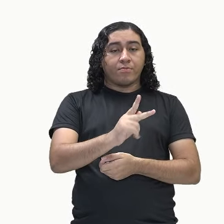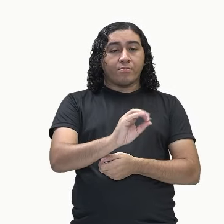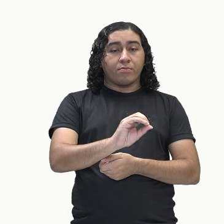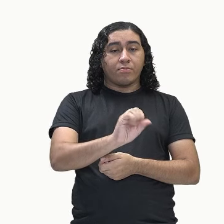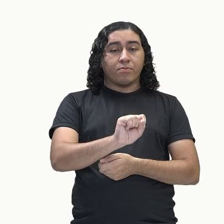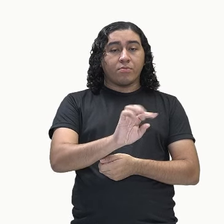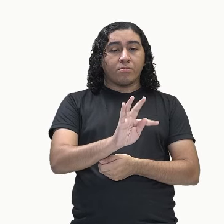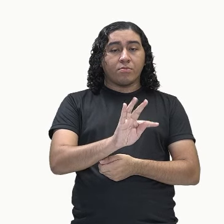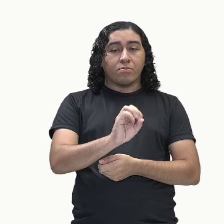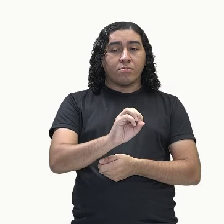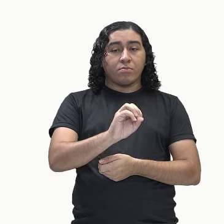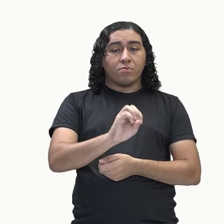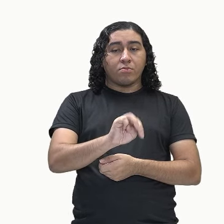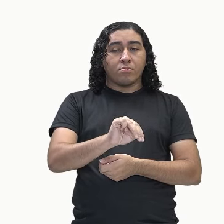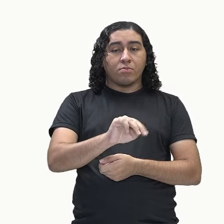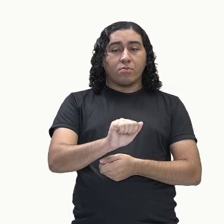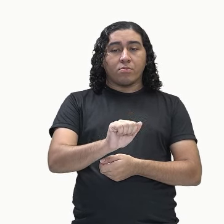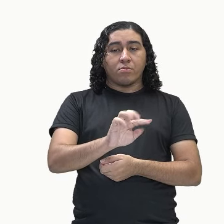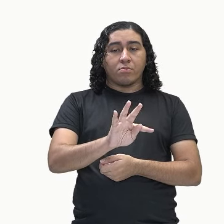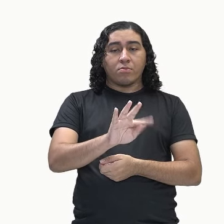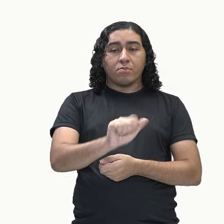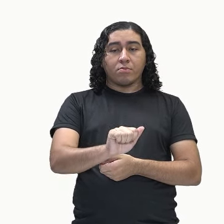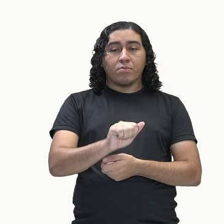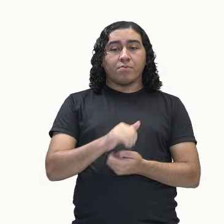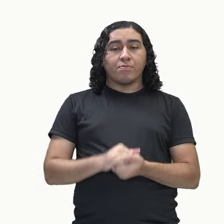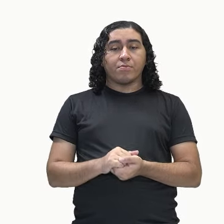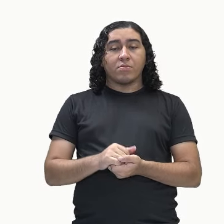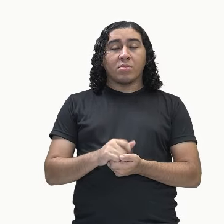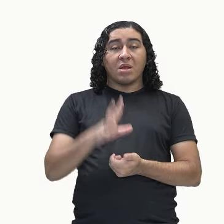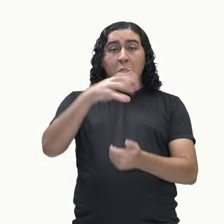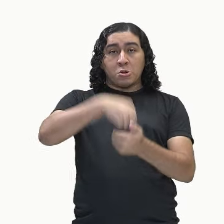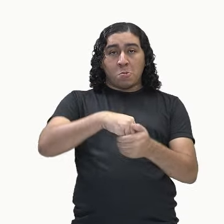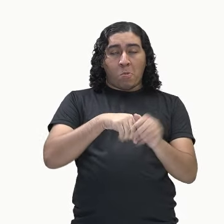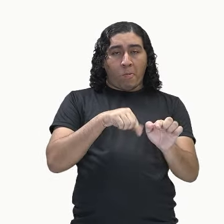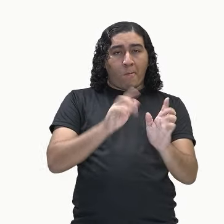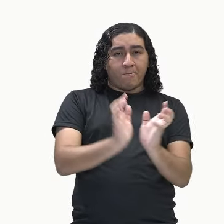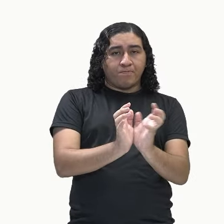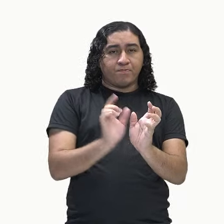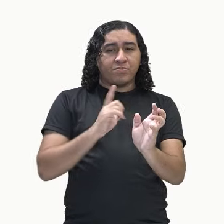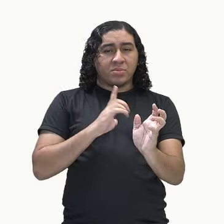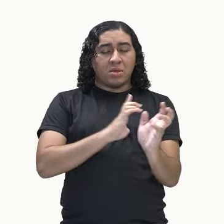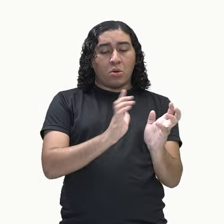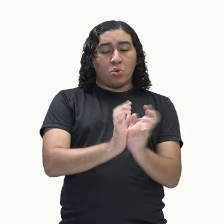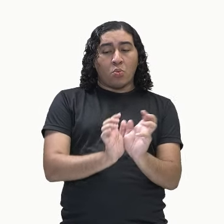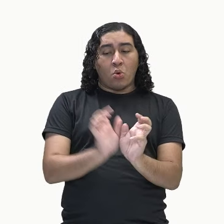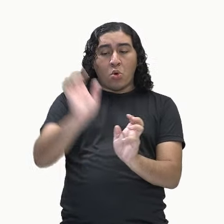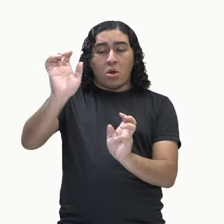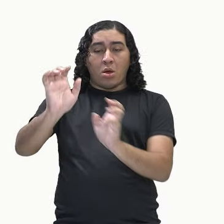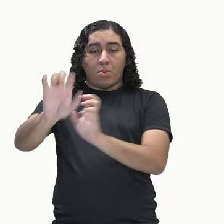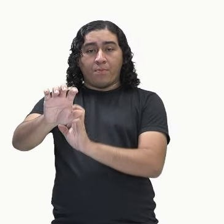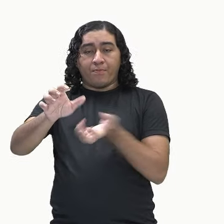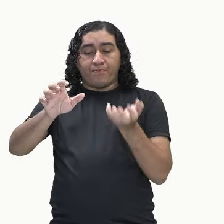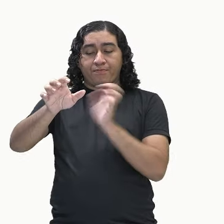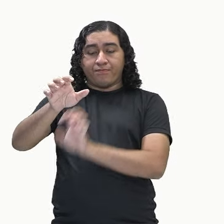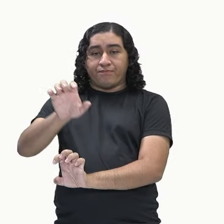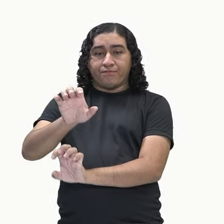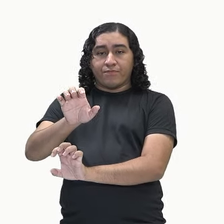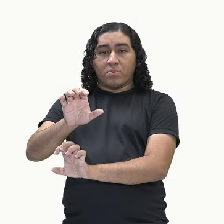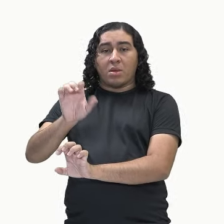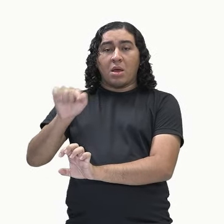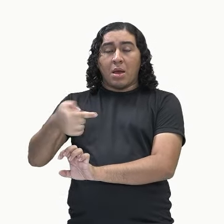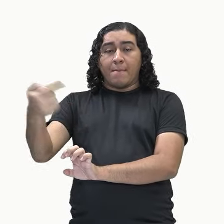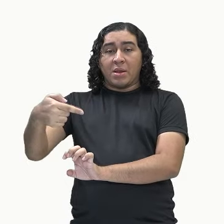desse grupo, a gente tem duas ramificações. Essa primeira, que é denominada de condrictis, e